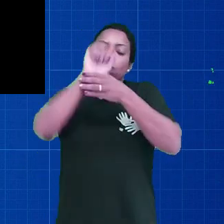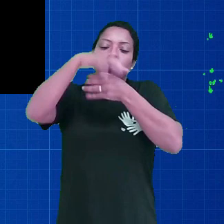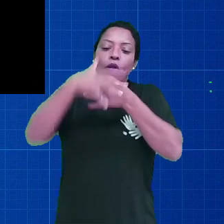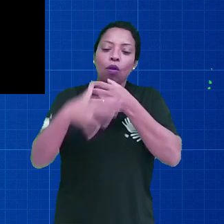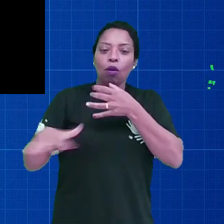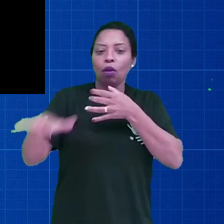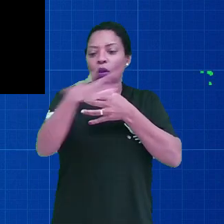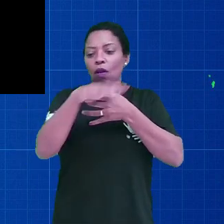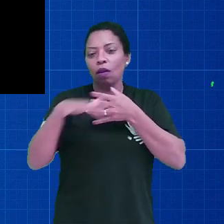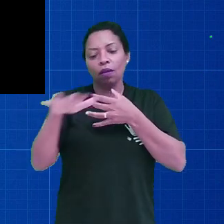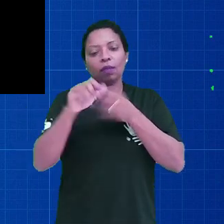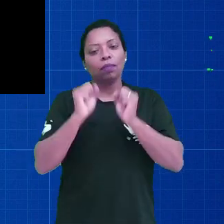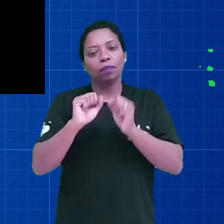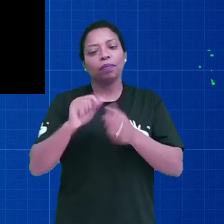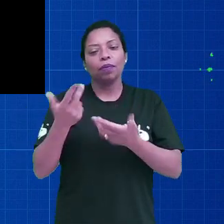vulcânica causa.